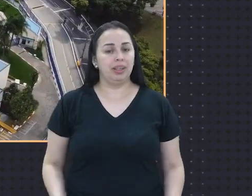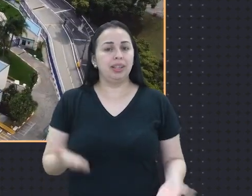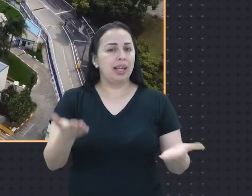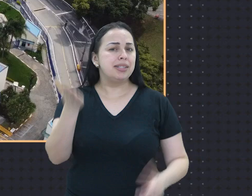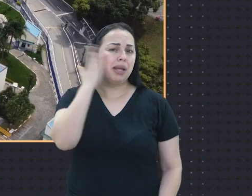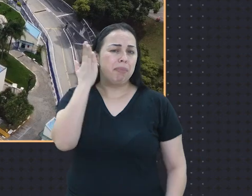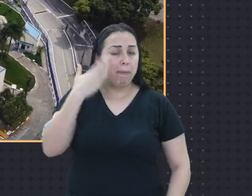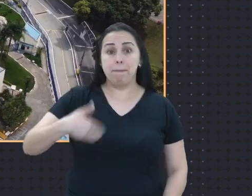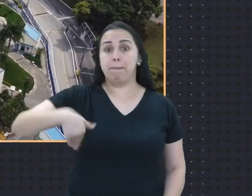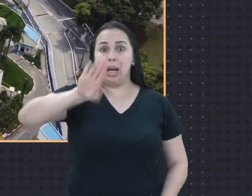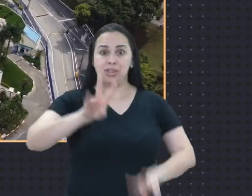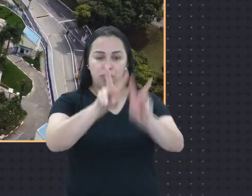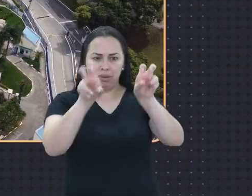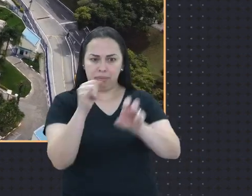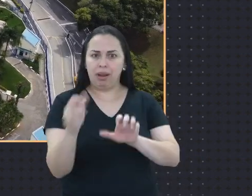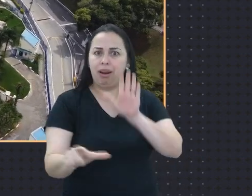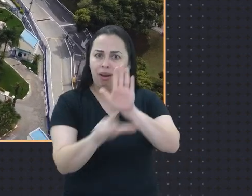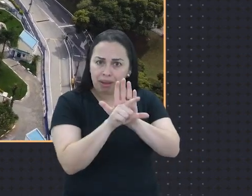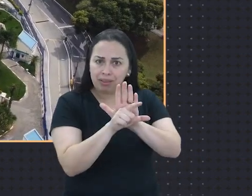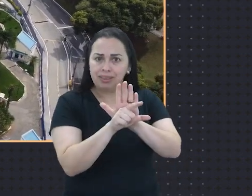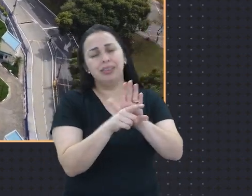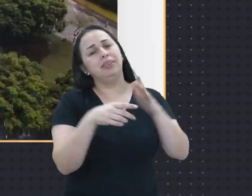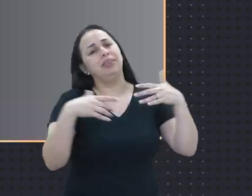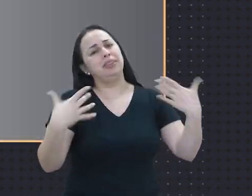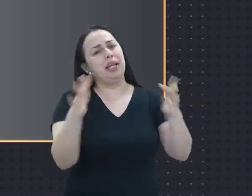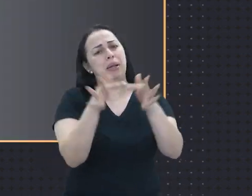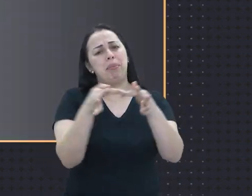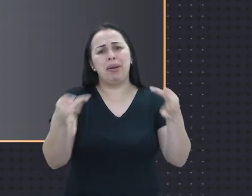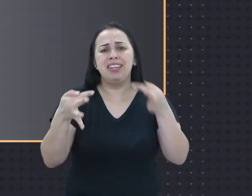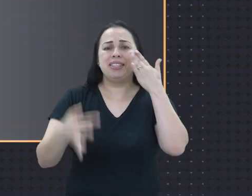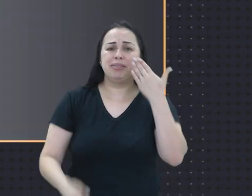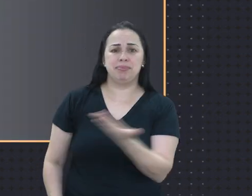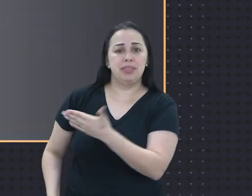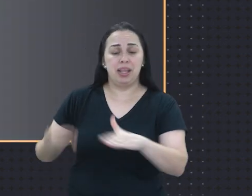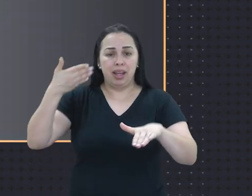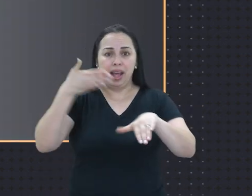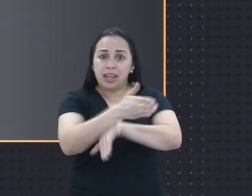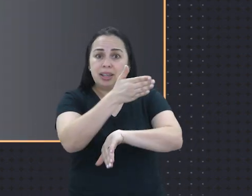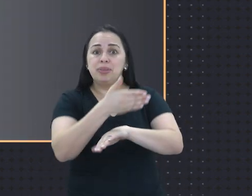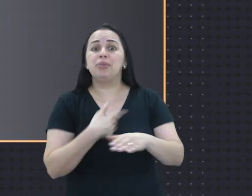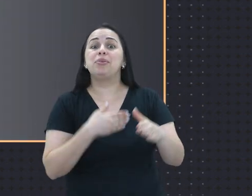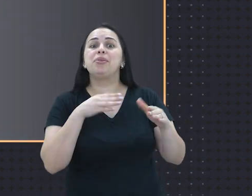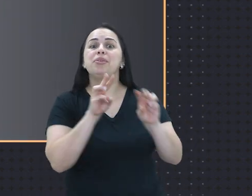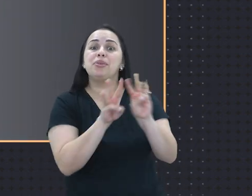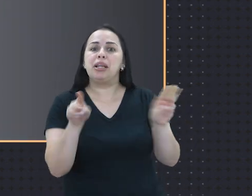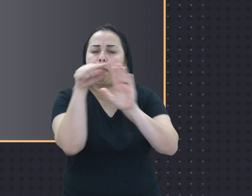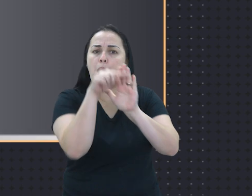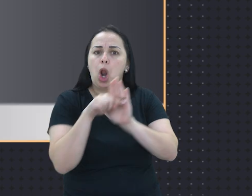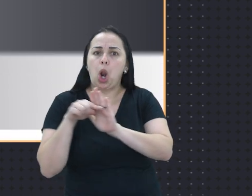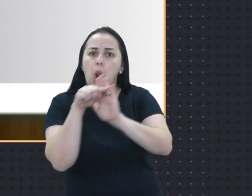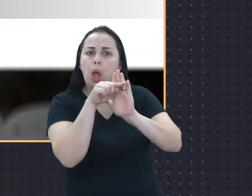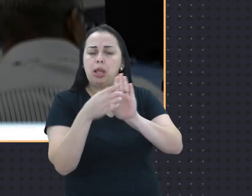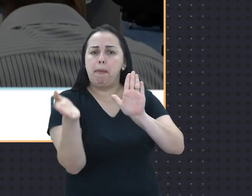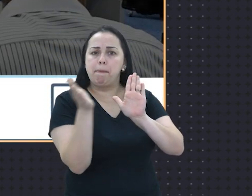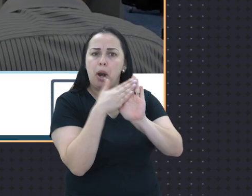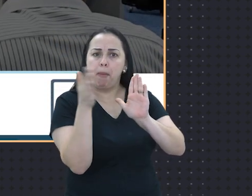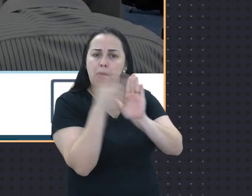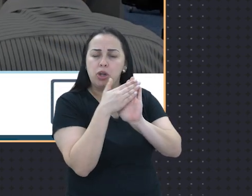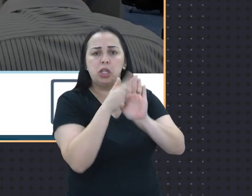Quer saber mais sobre as leis da nossa cidade? É simples. No site da Câmara você pode pesquisar todas as